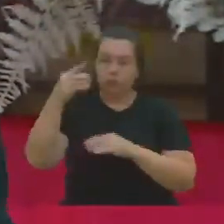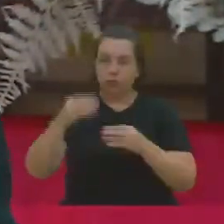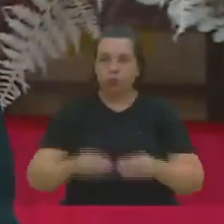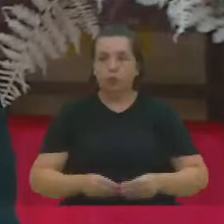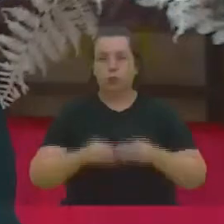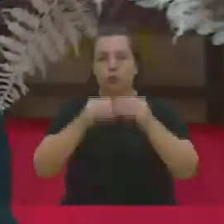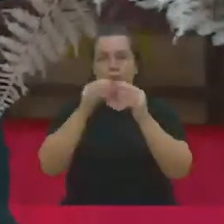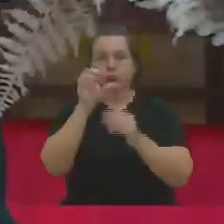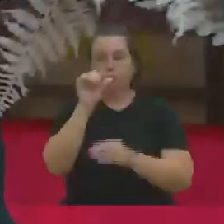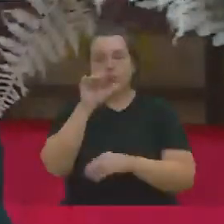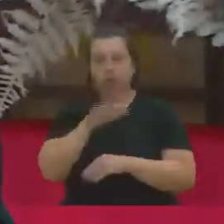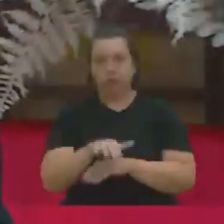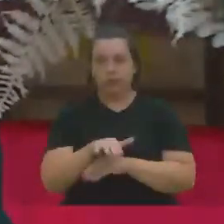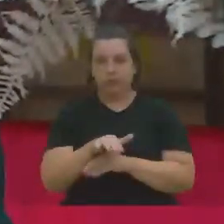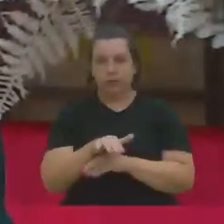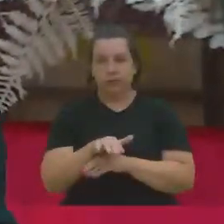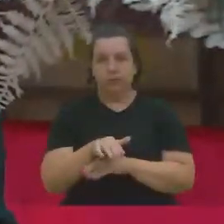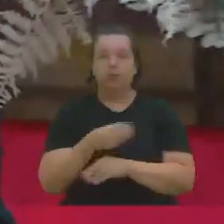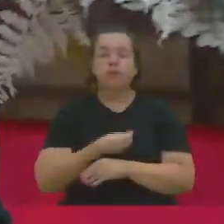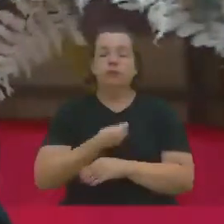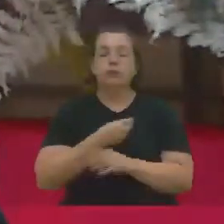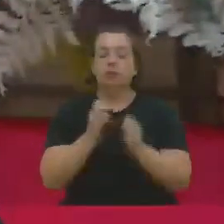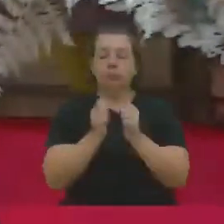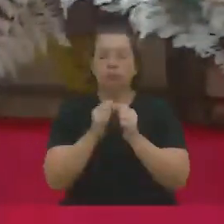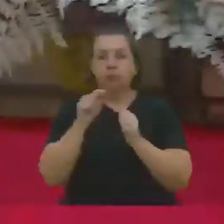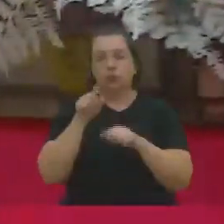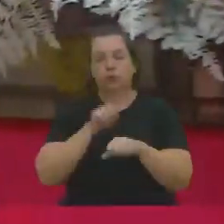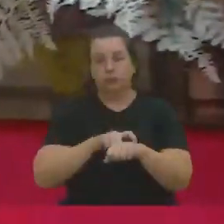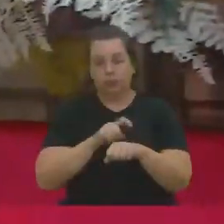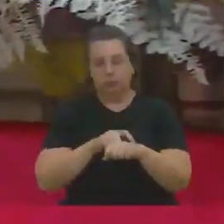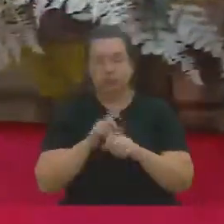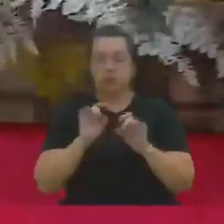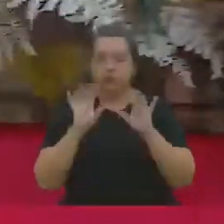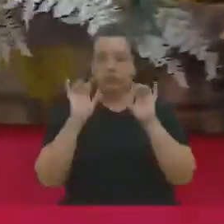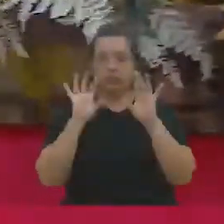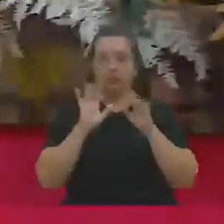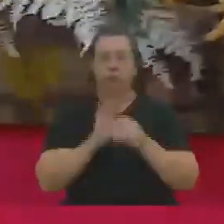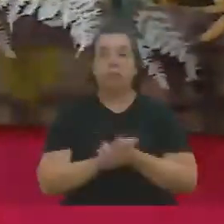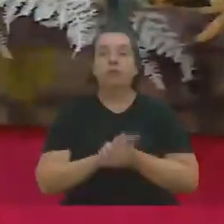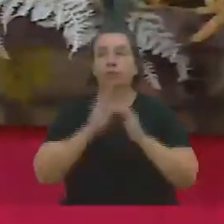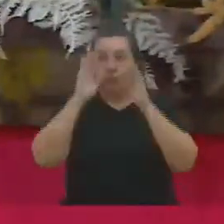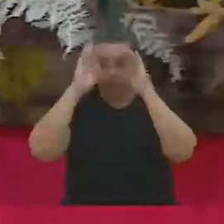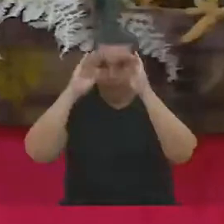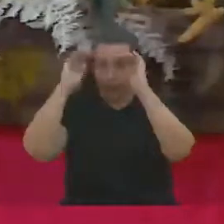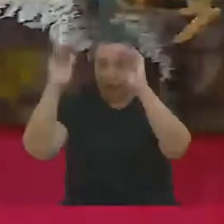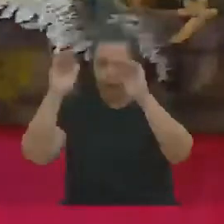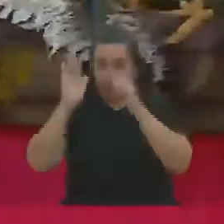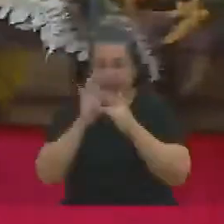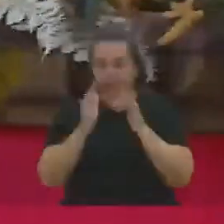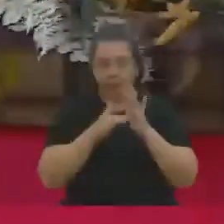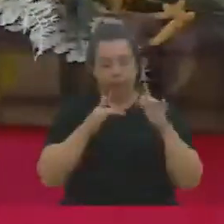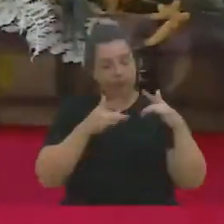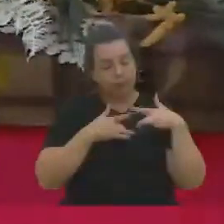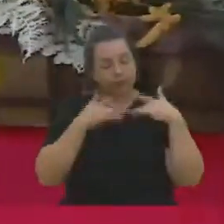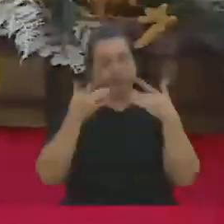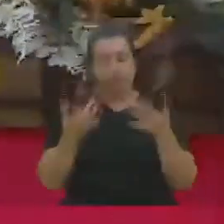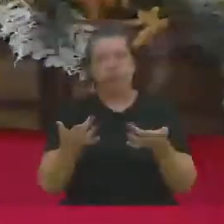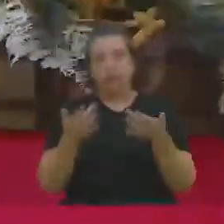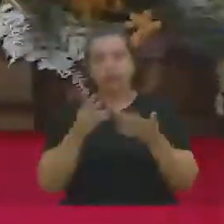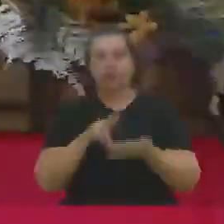missa das 18 horas. Viva conosco este momento especial em honra a Jesus misericordioso